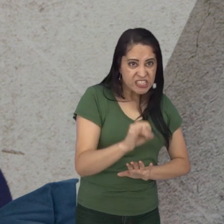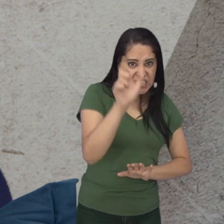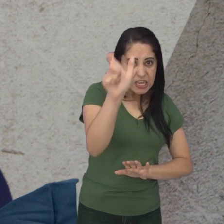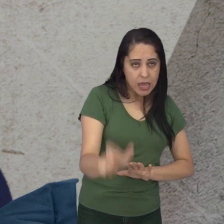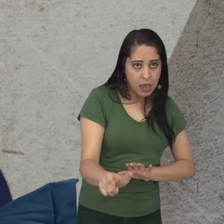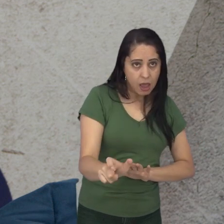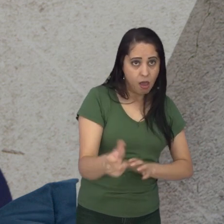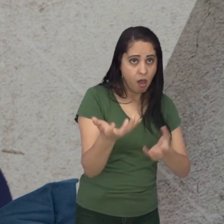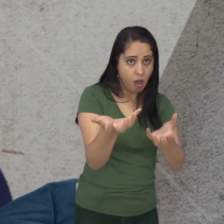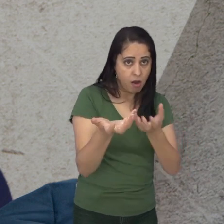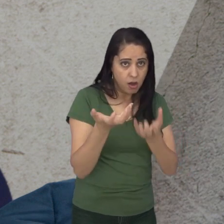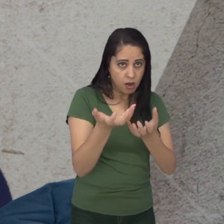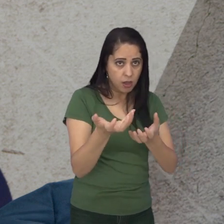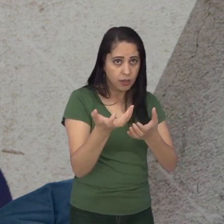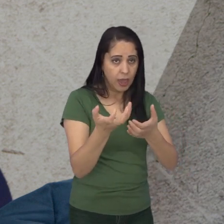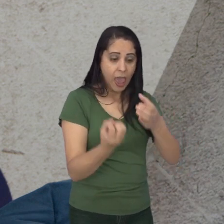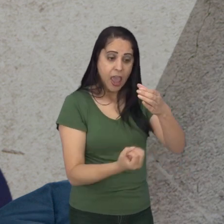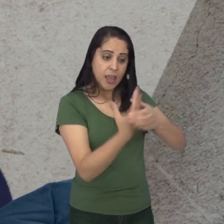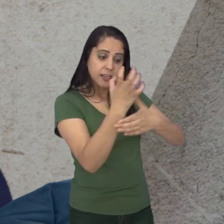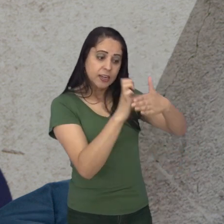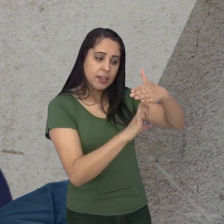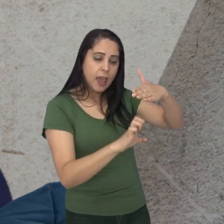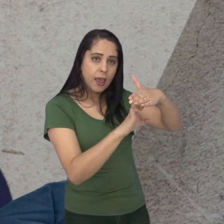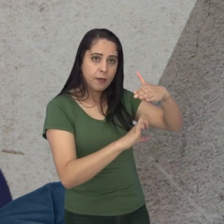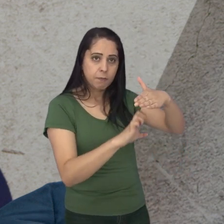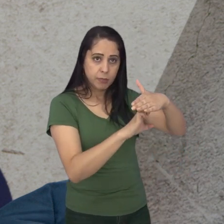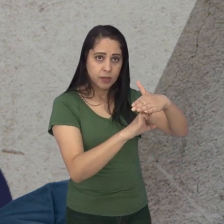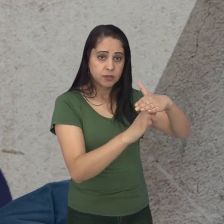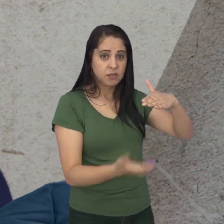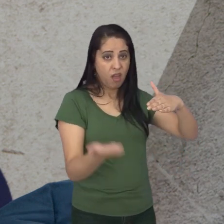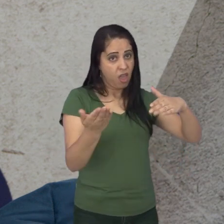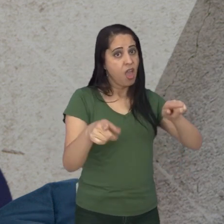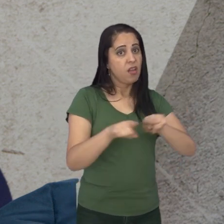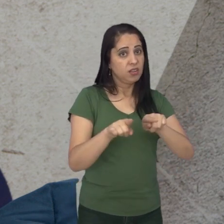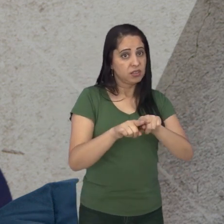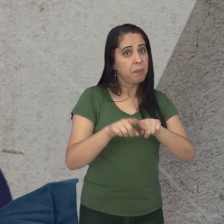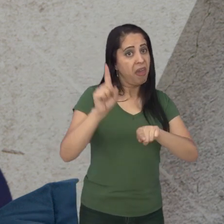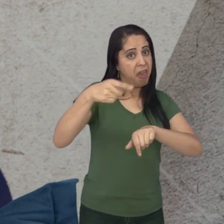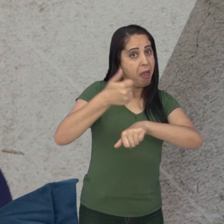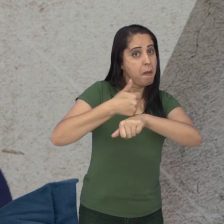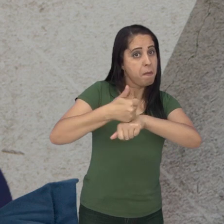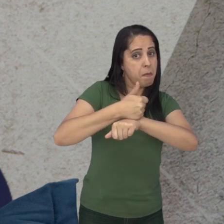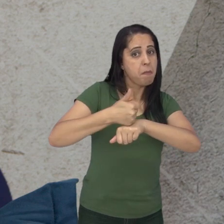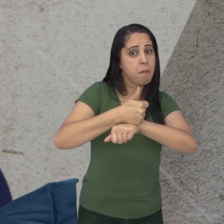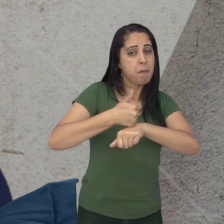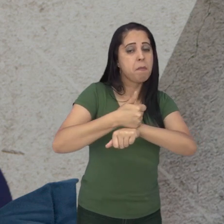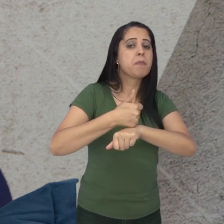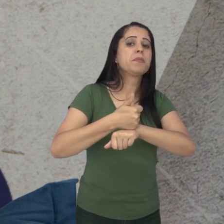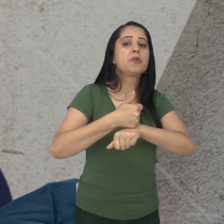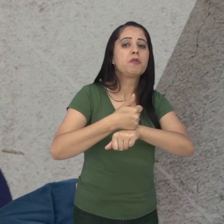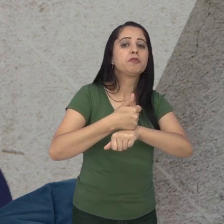vai entender que, além de ser um profissional da engenharia civil, ele também é um profissional